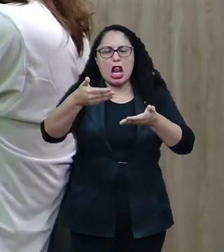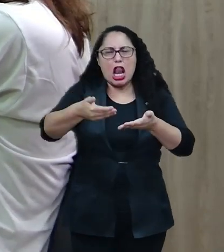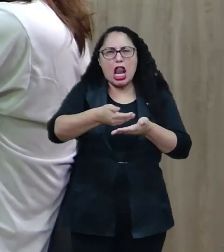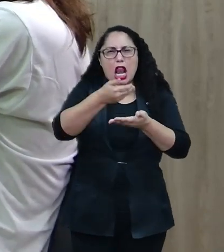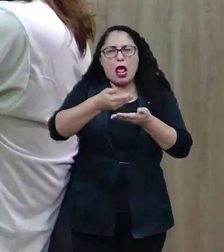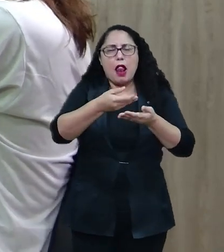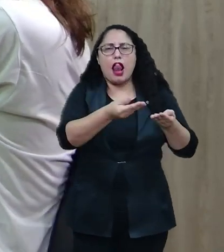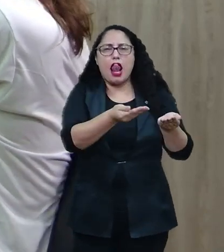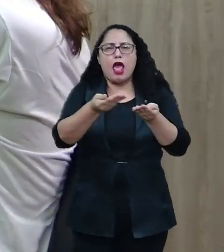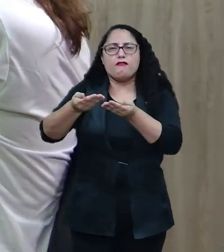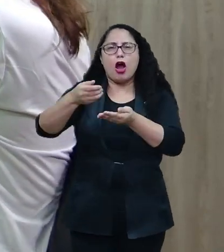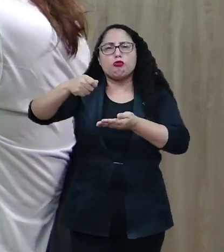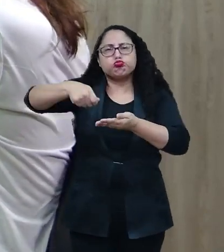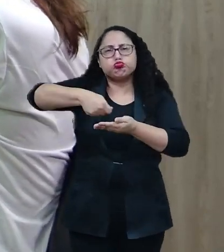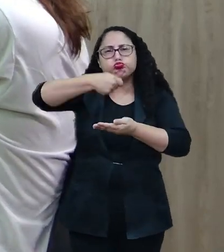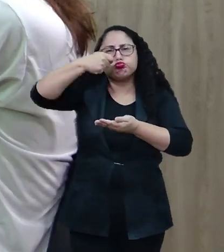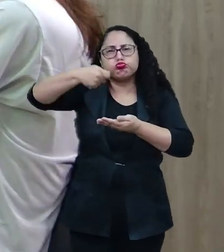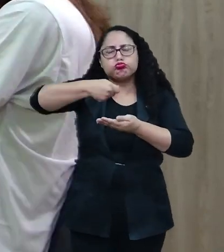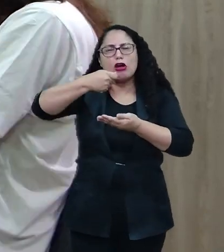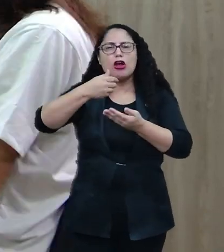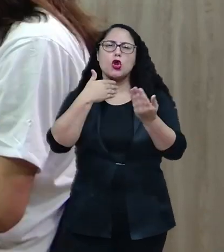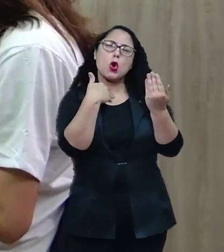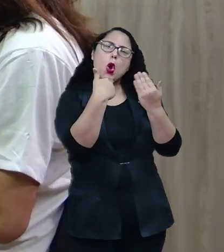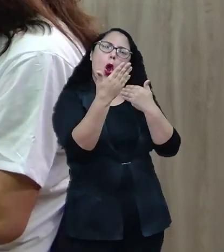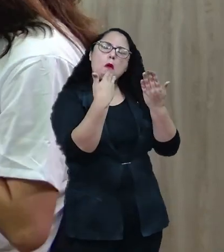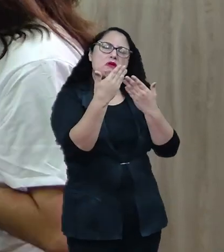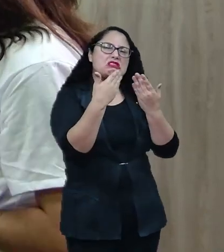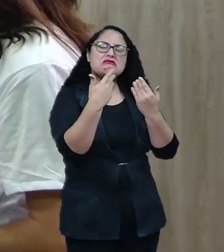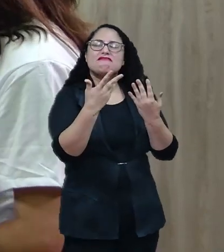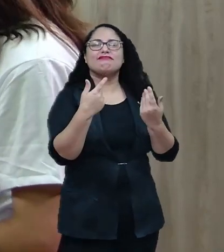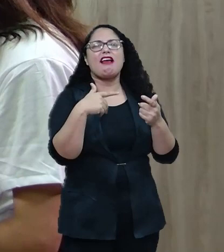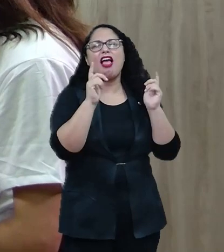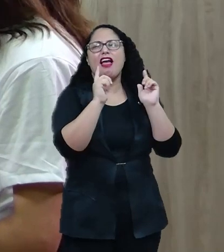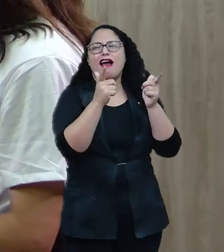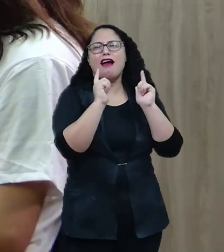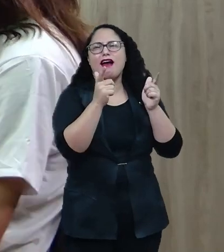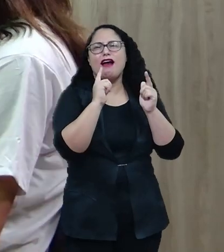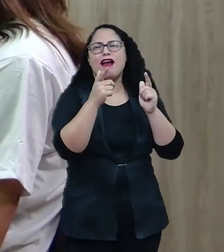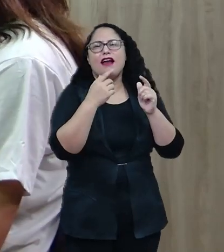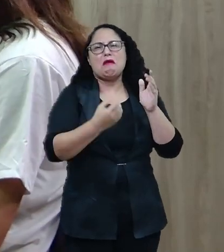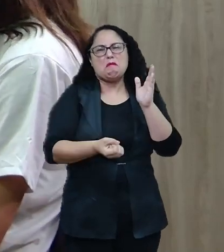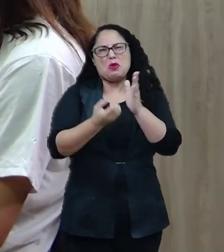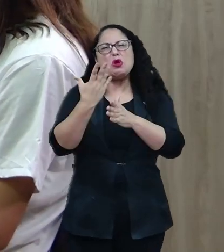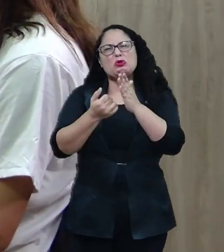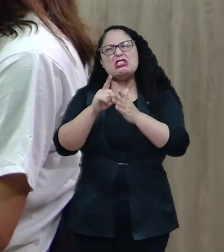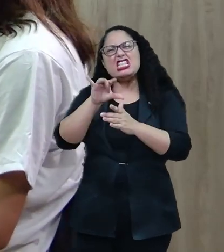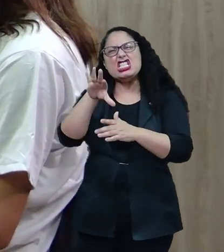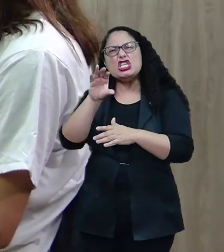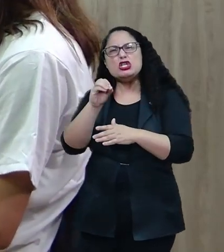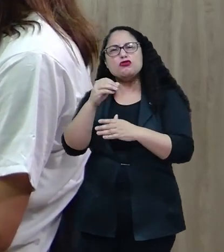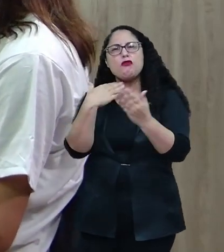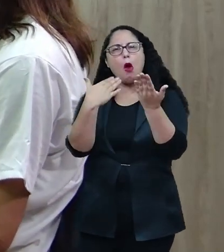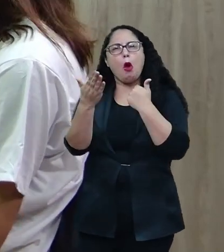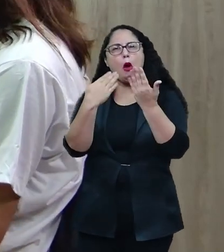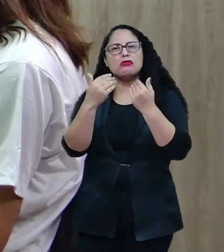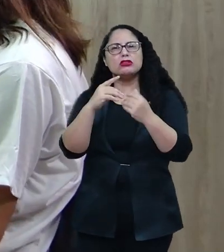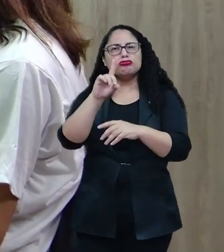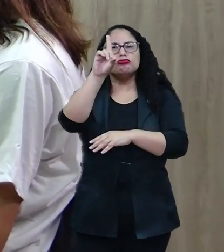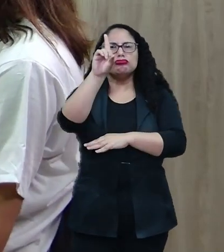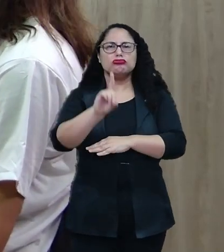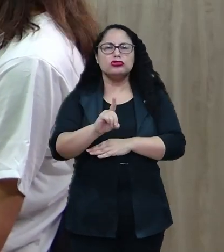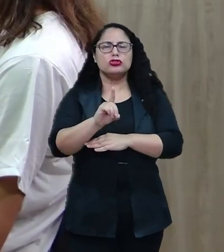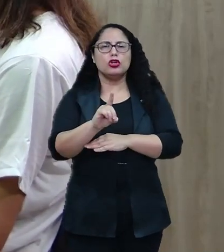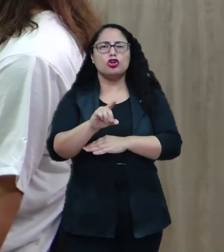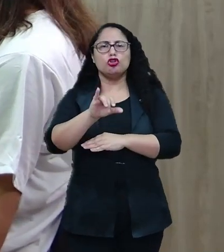né? E aí a gente comentando, assim, totalmente descontraído, produz muito lixo, vamos conversar com o diretor,